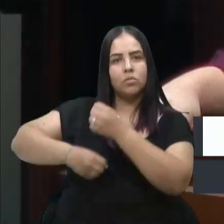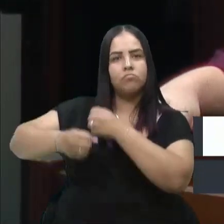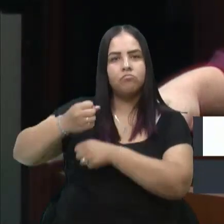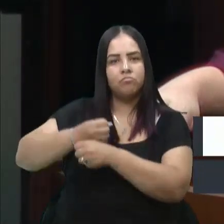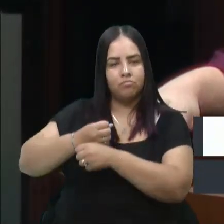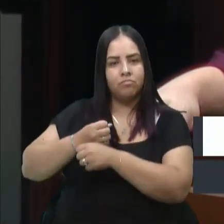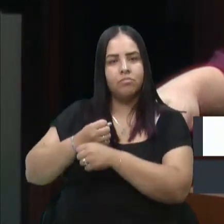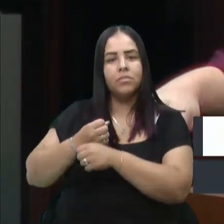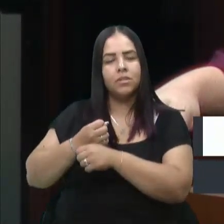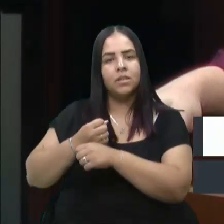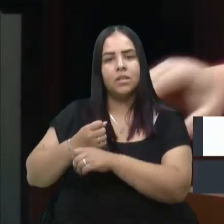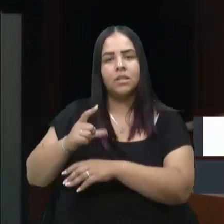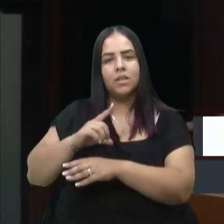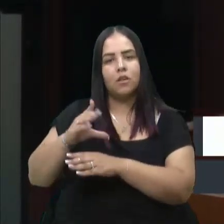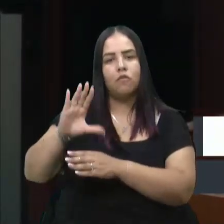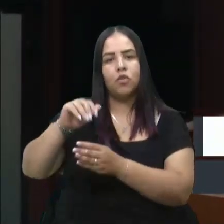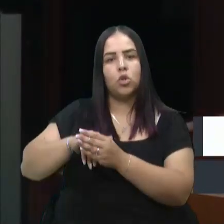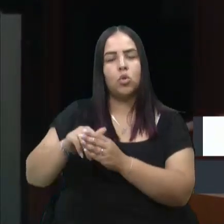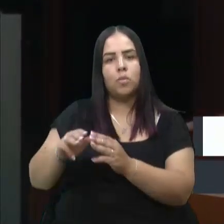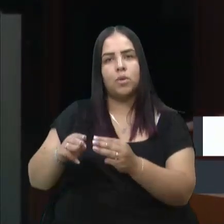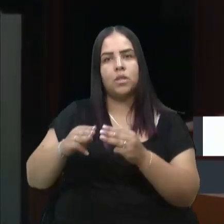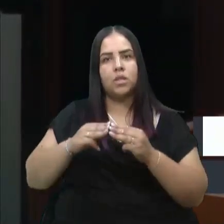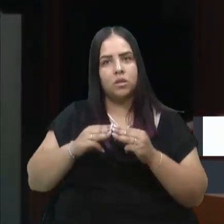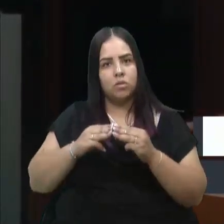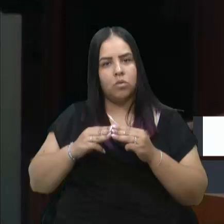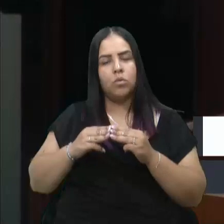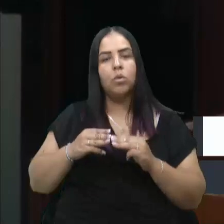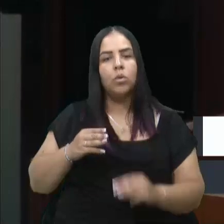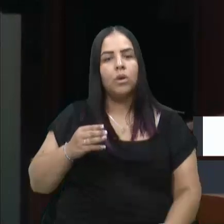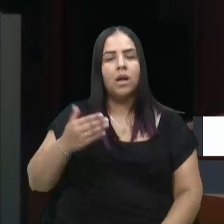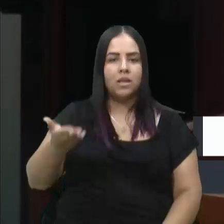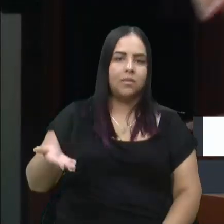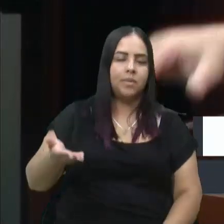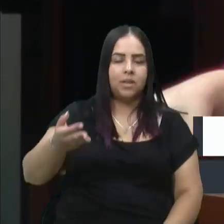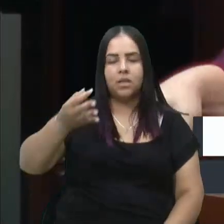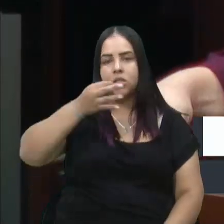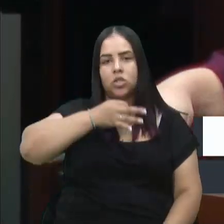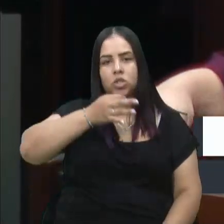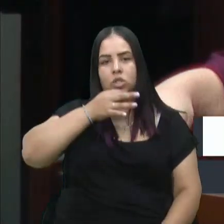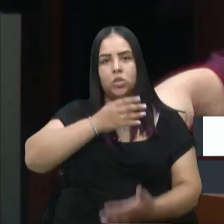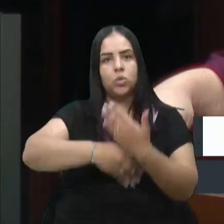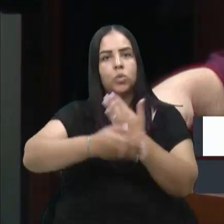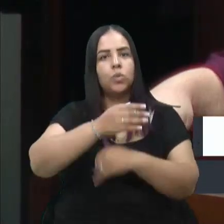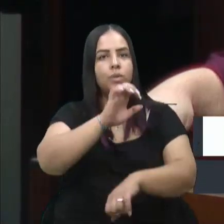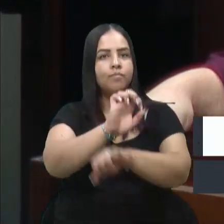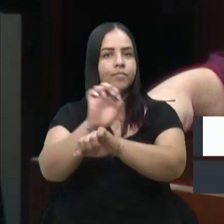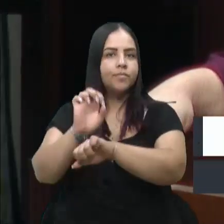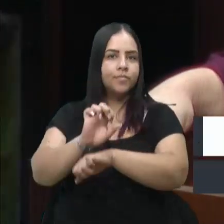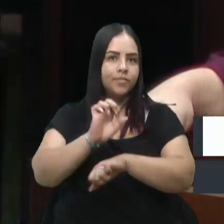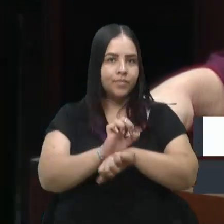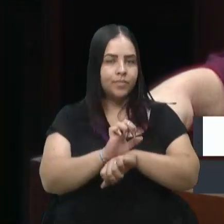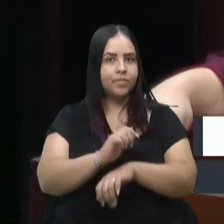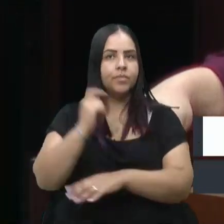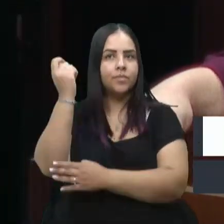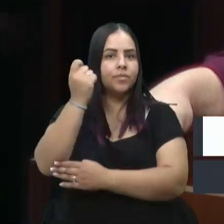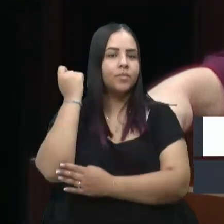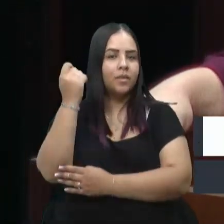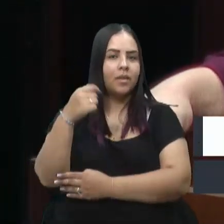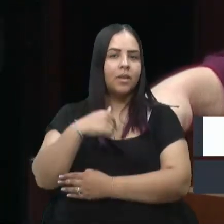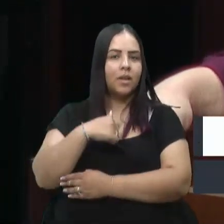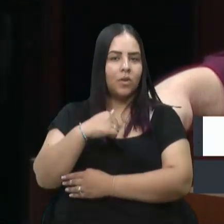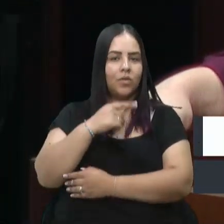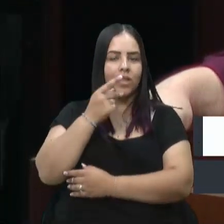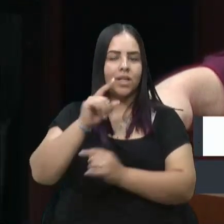aqui para os CACs aqui de Caxias do Sul e de todo o estado do Rio Grande do Sul, eu fiz um desafio